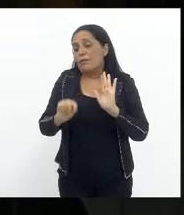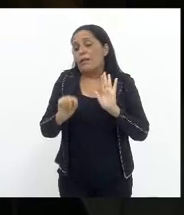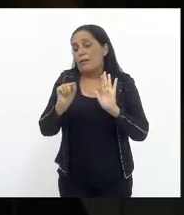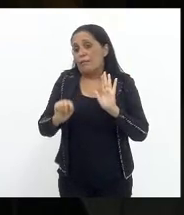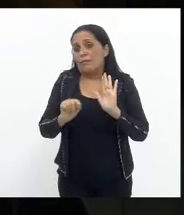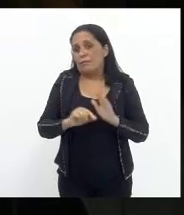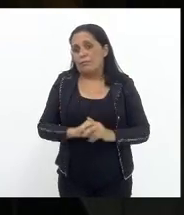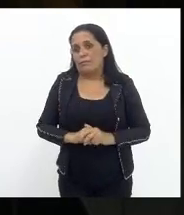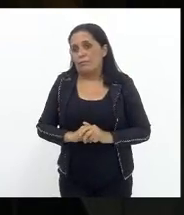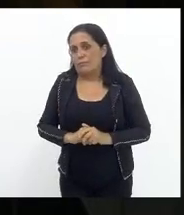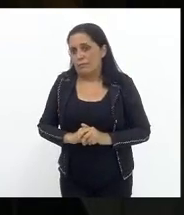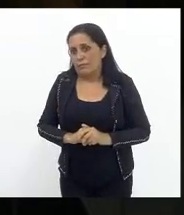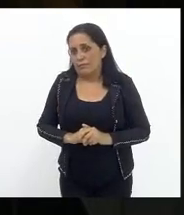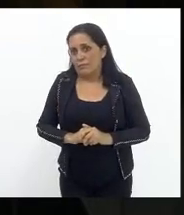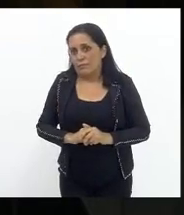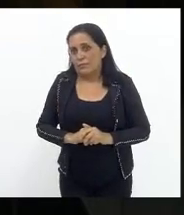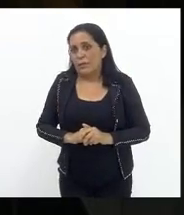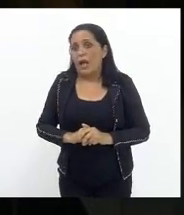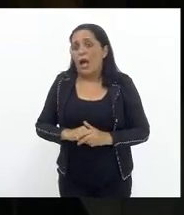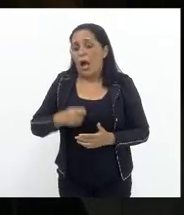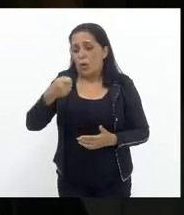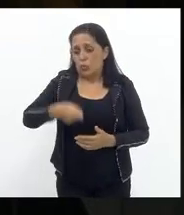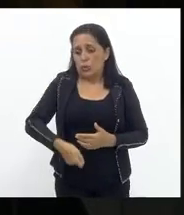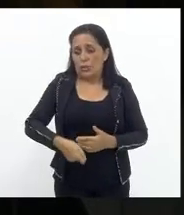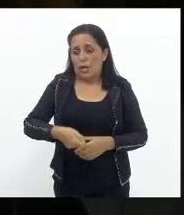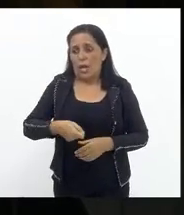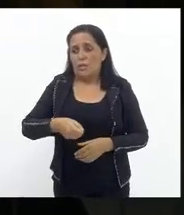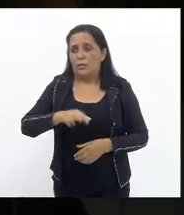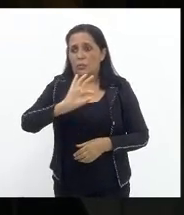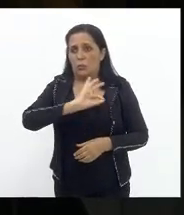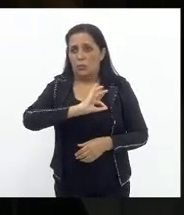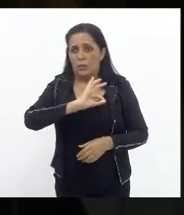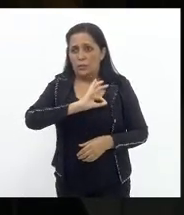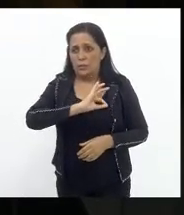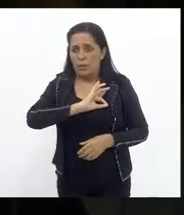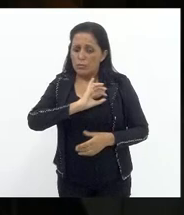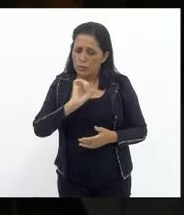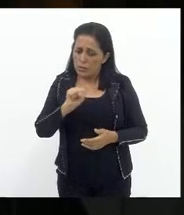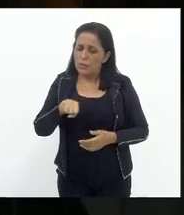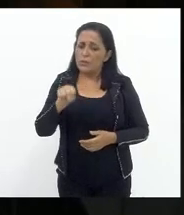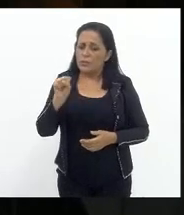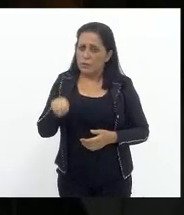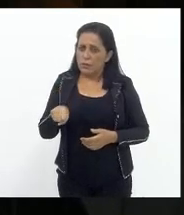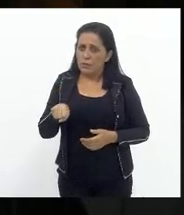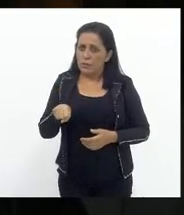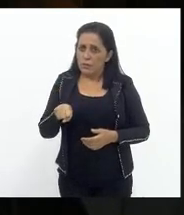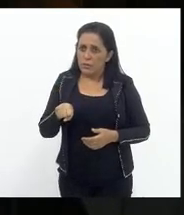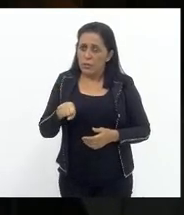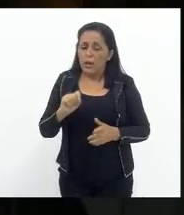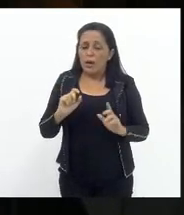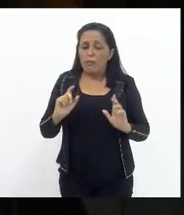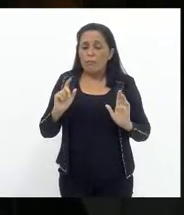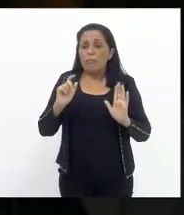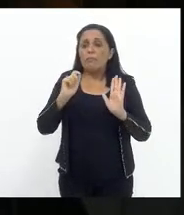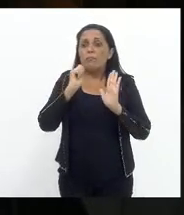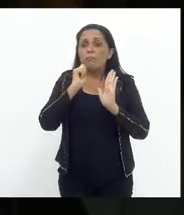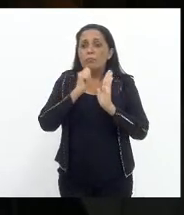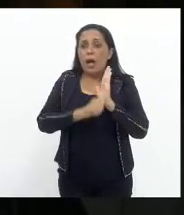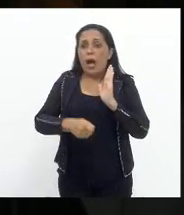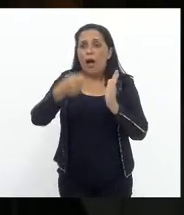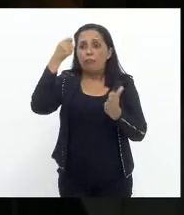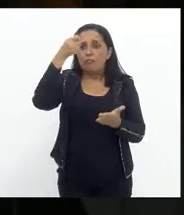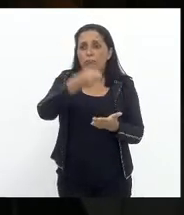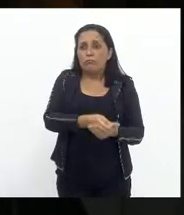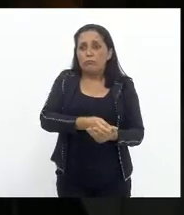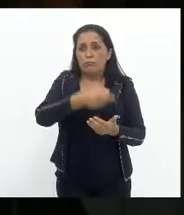cumpri-las? Autoridade policial existe exatamente para autuar